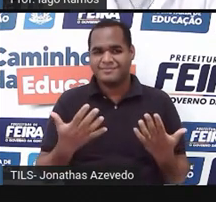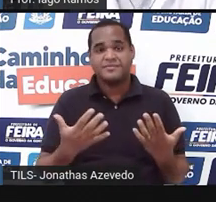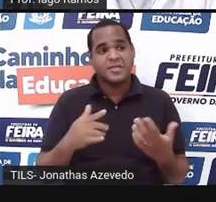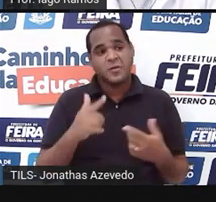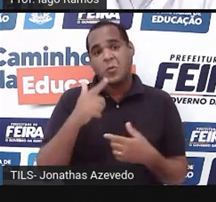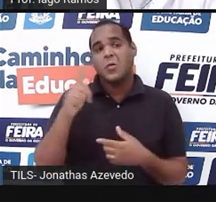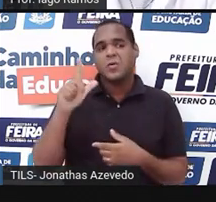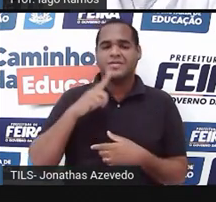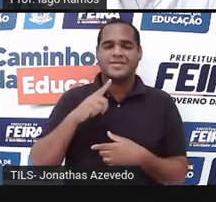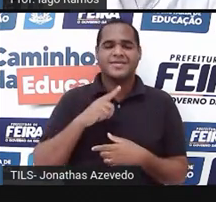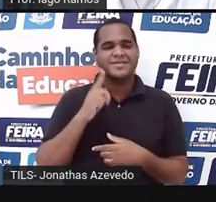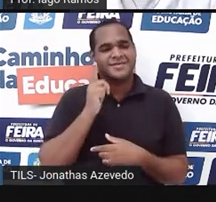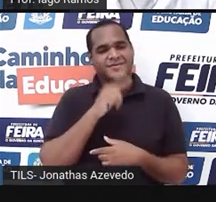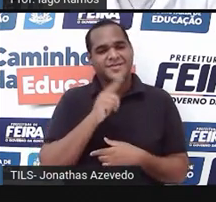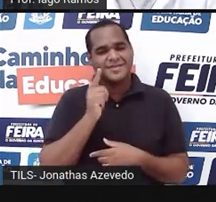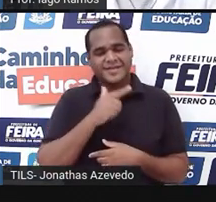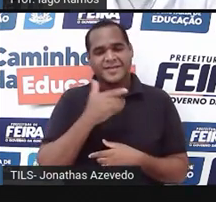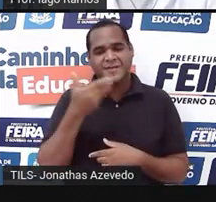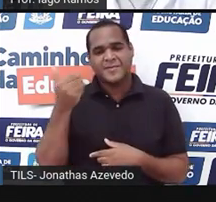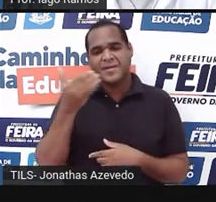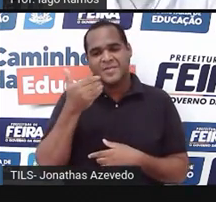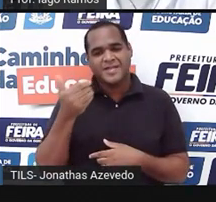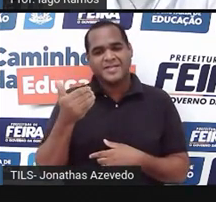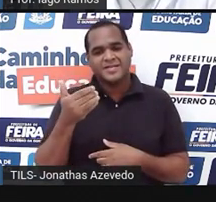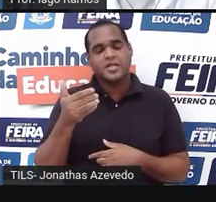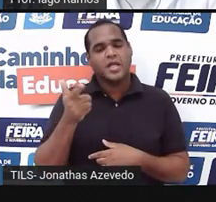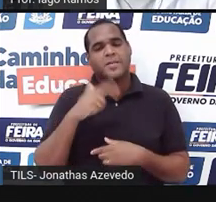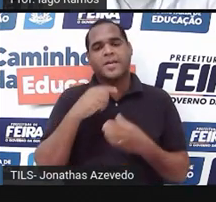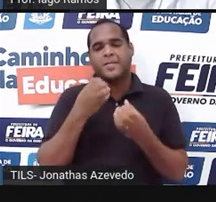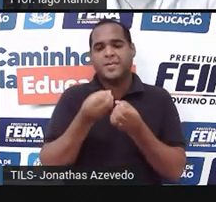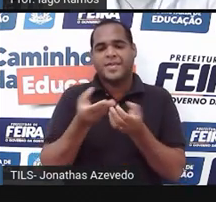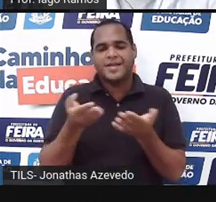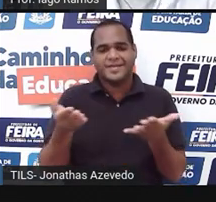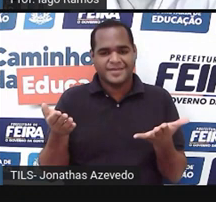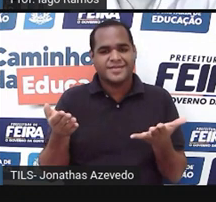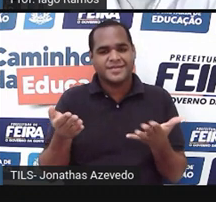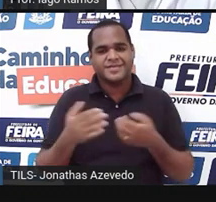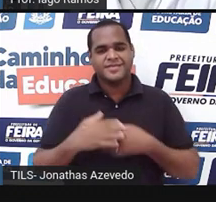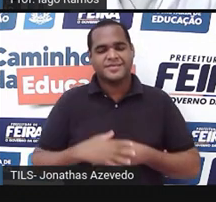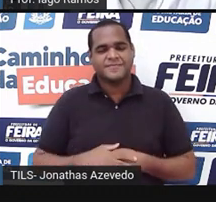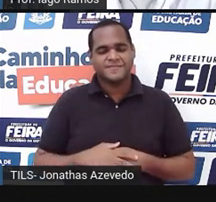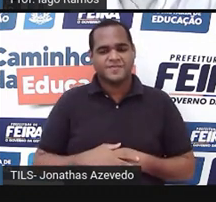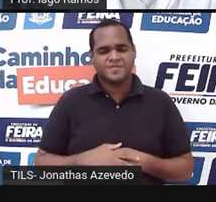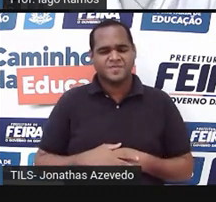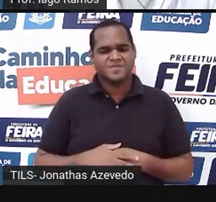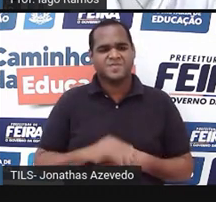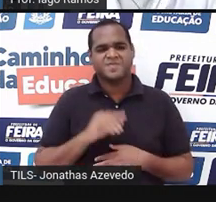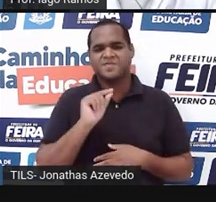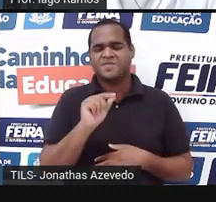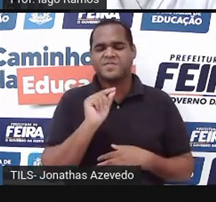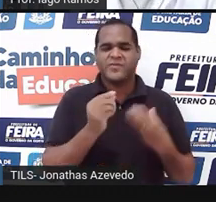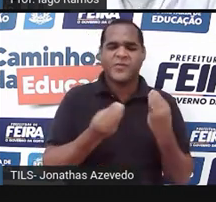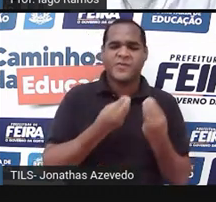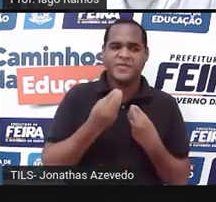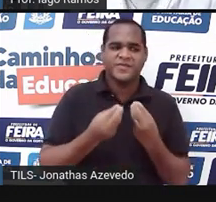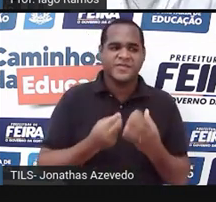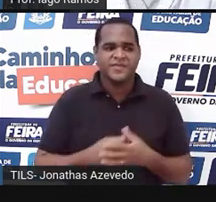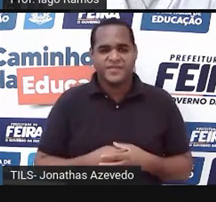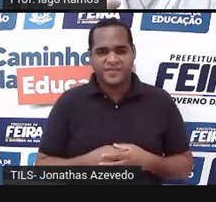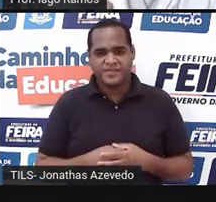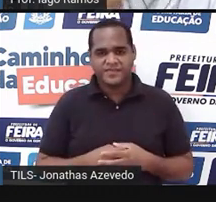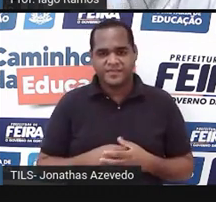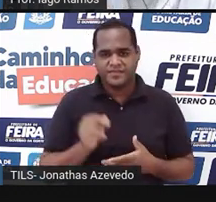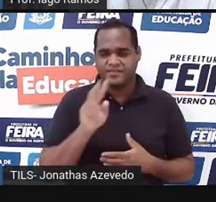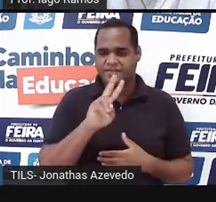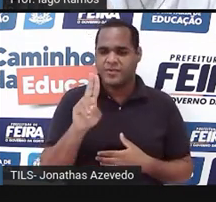tem outra maneira e essa maneira é usando a propriedade distributiva tá Como é que faz o nome